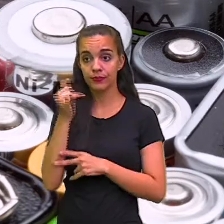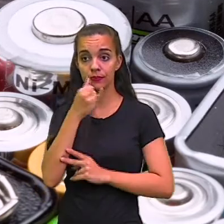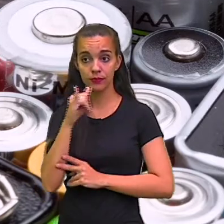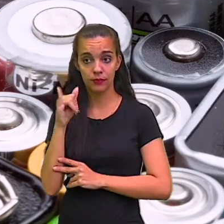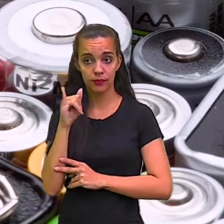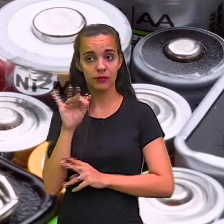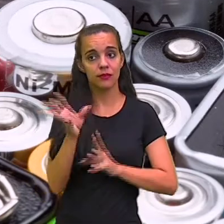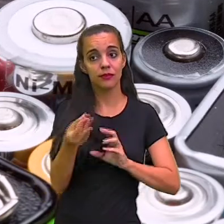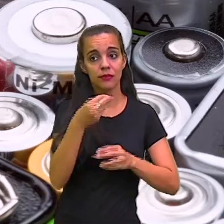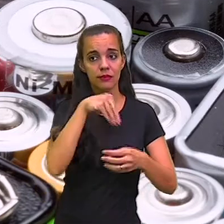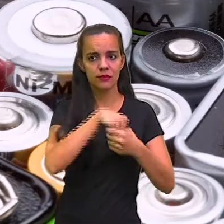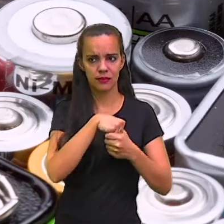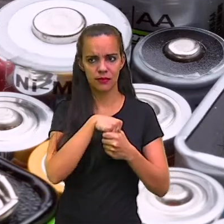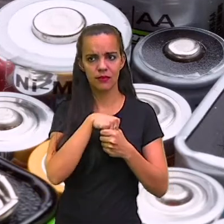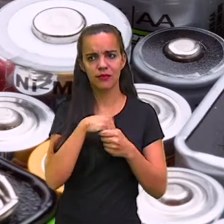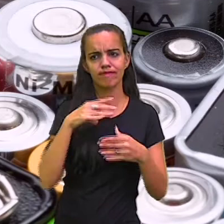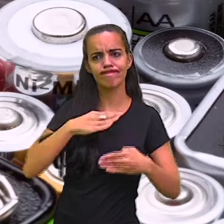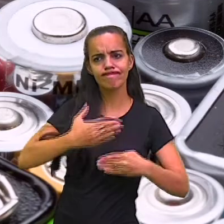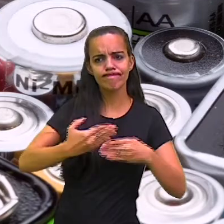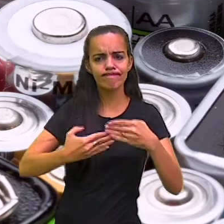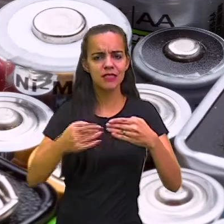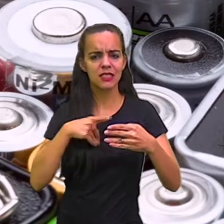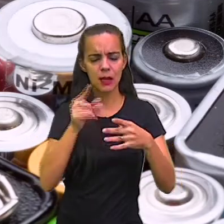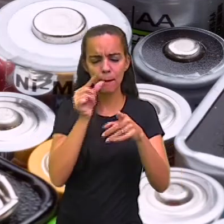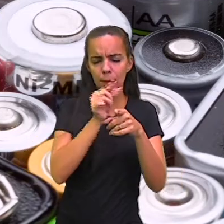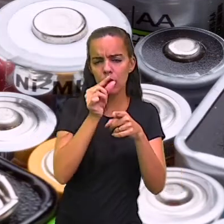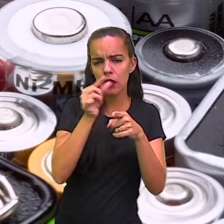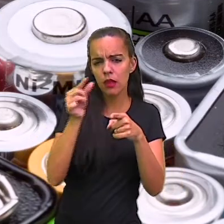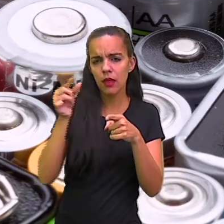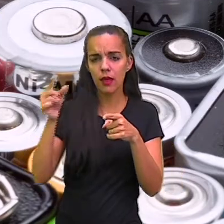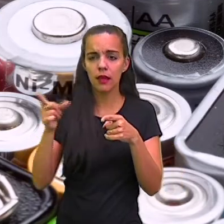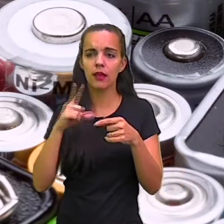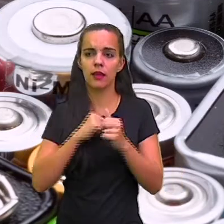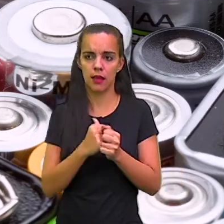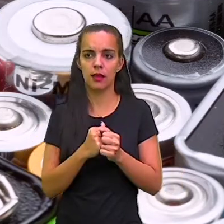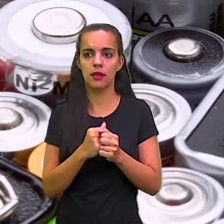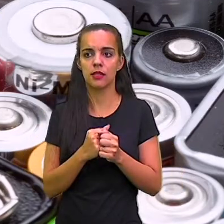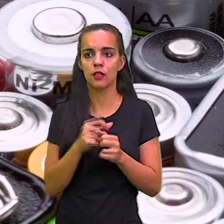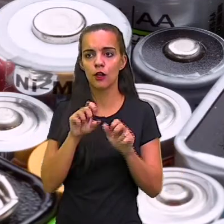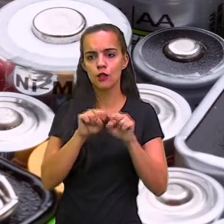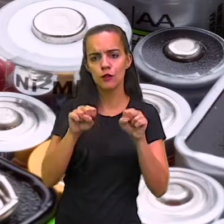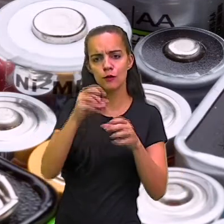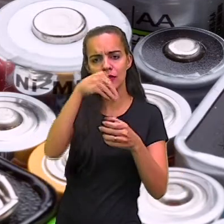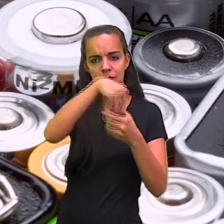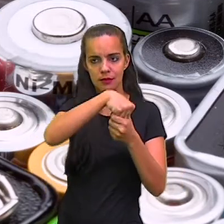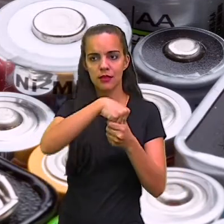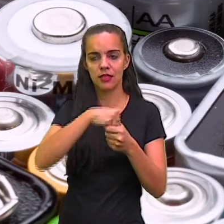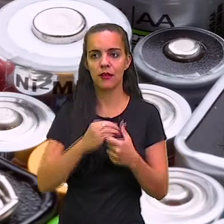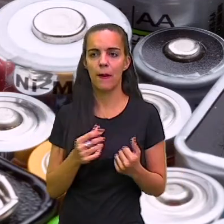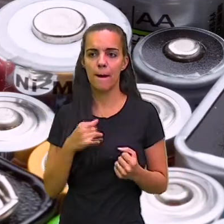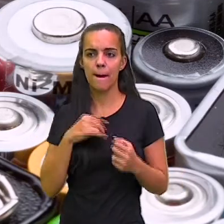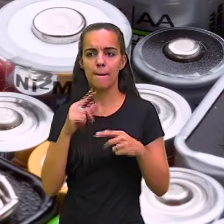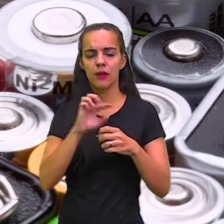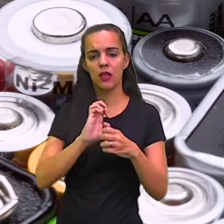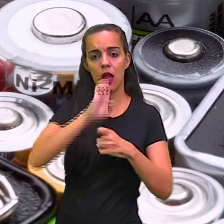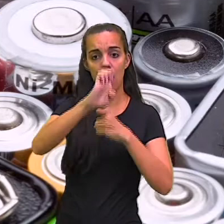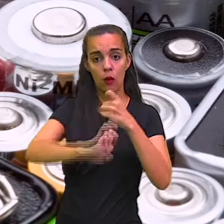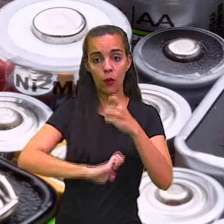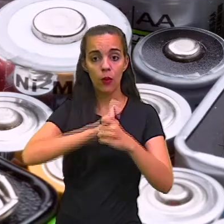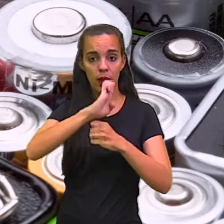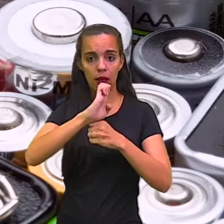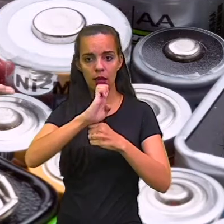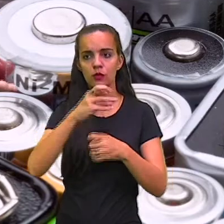constituída de minúsculas partículas que são denominadas elétrons que se movimentam